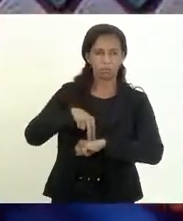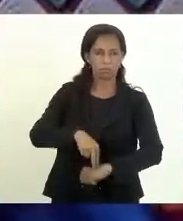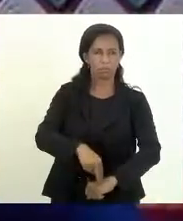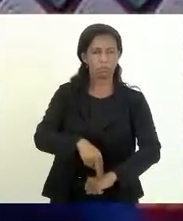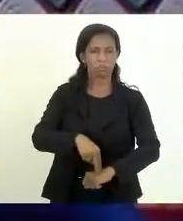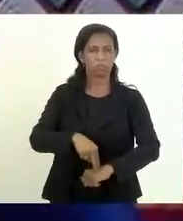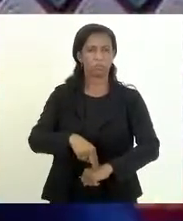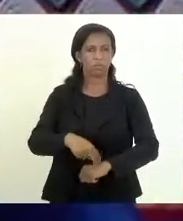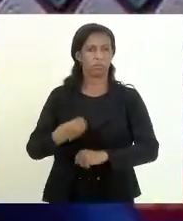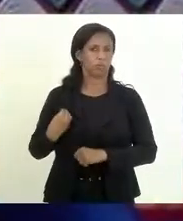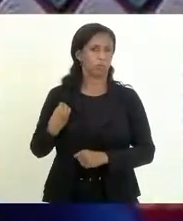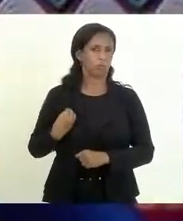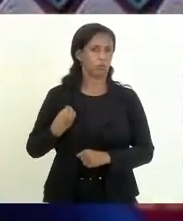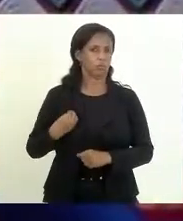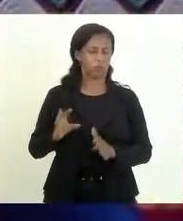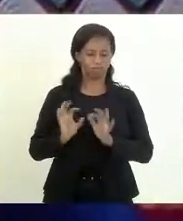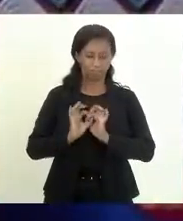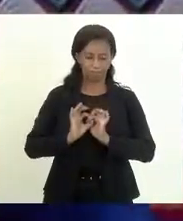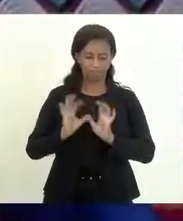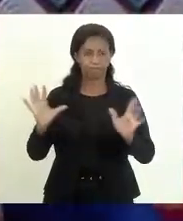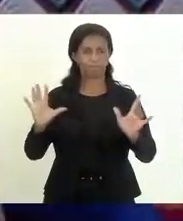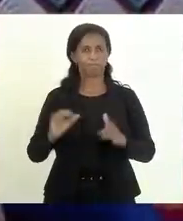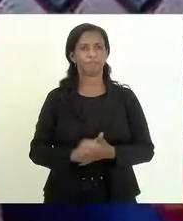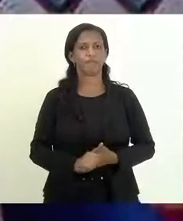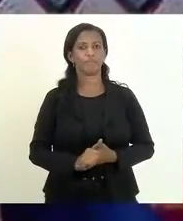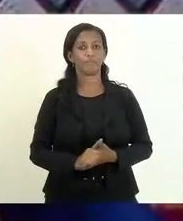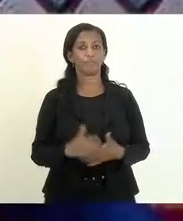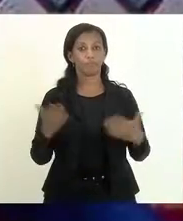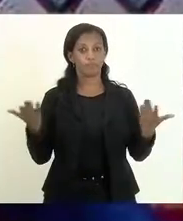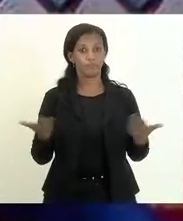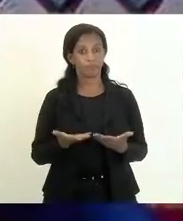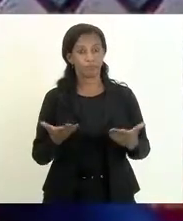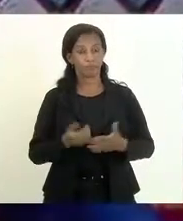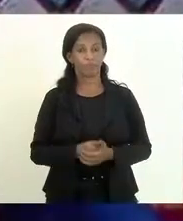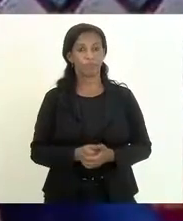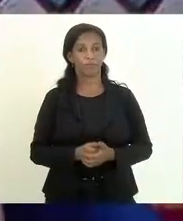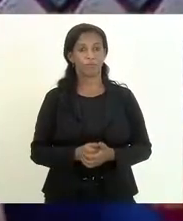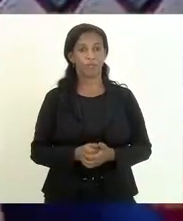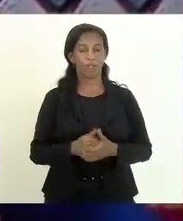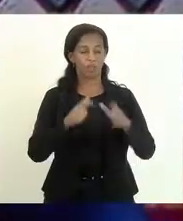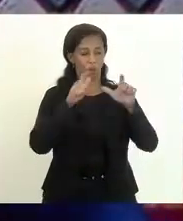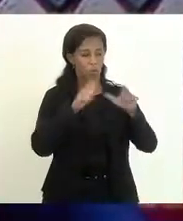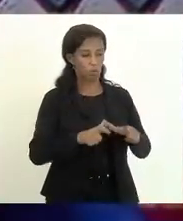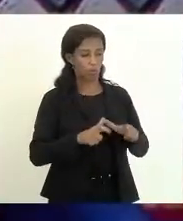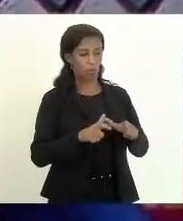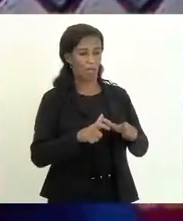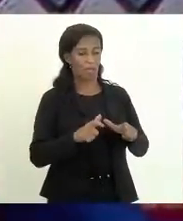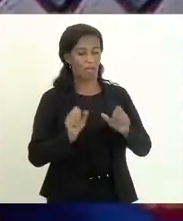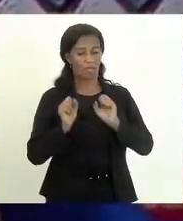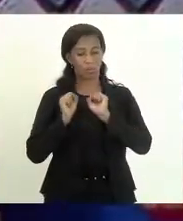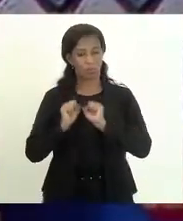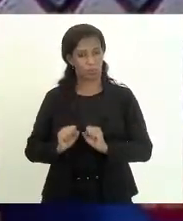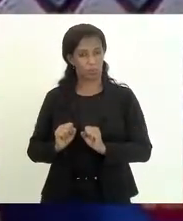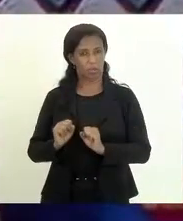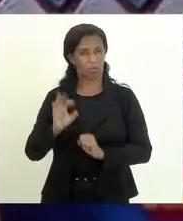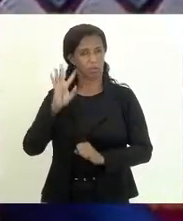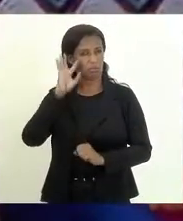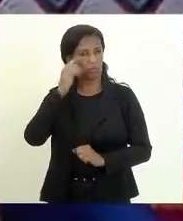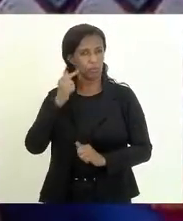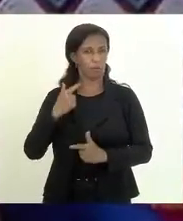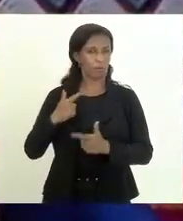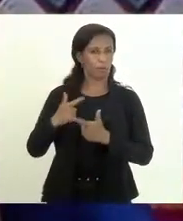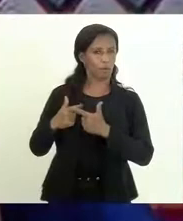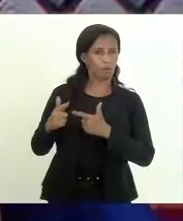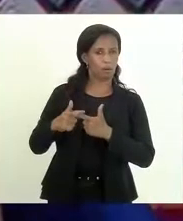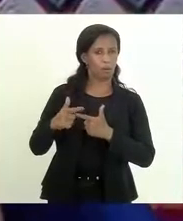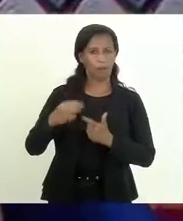os nossos ideais de liberdade. E nós hoje, sendo nos lugares de poder e de decisão,